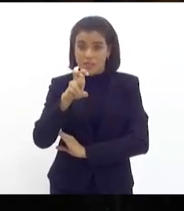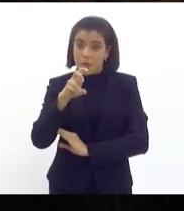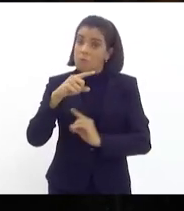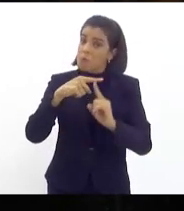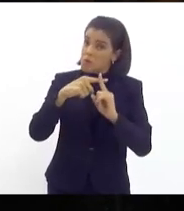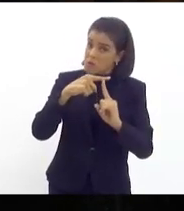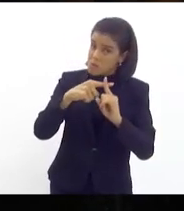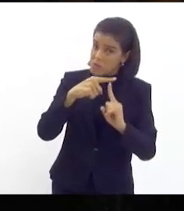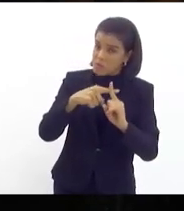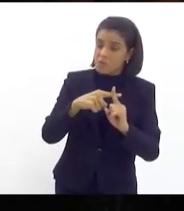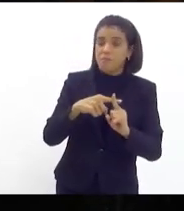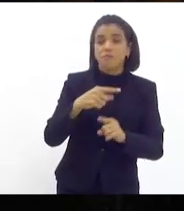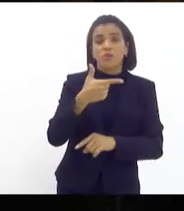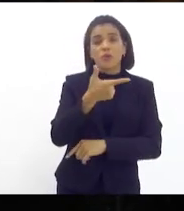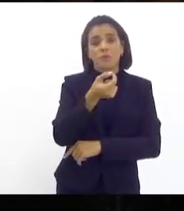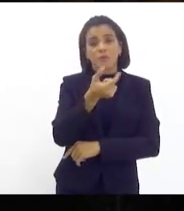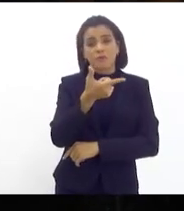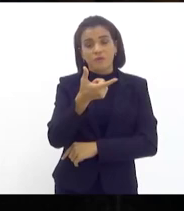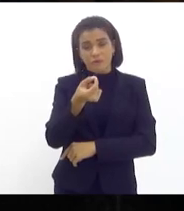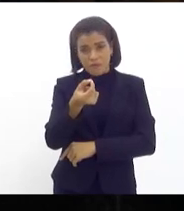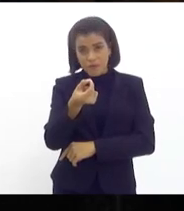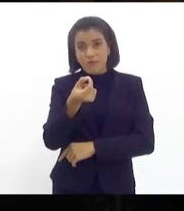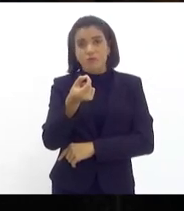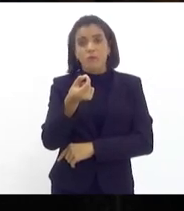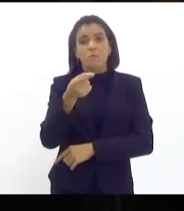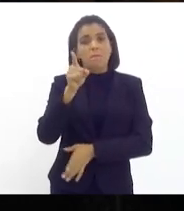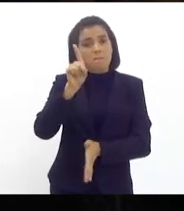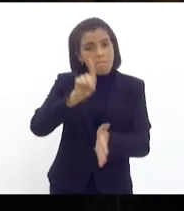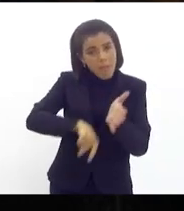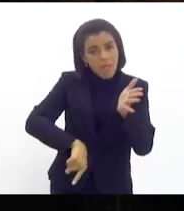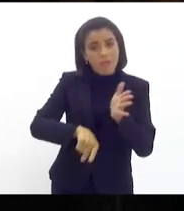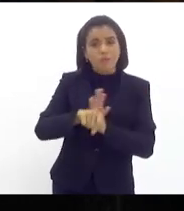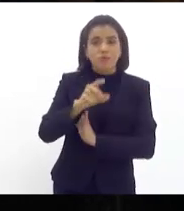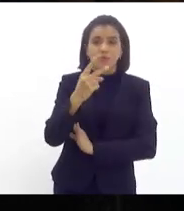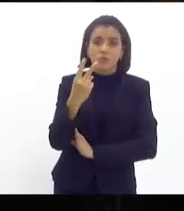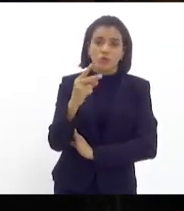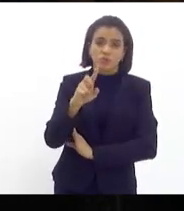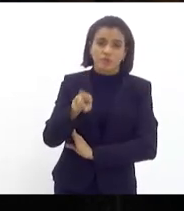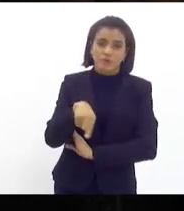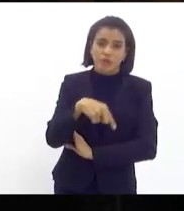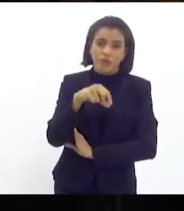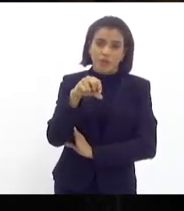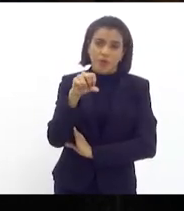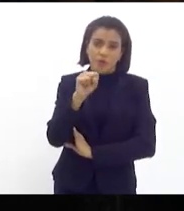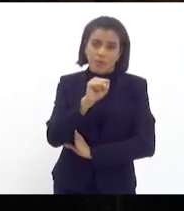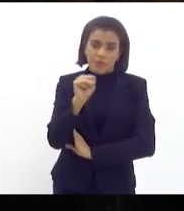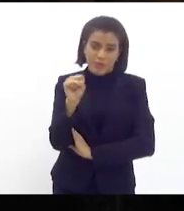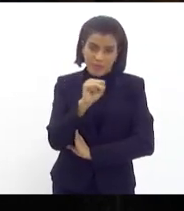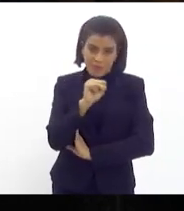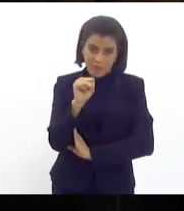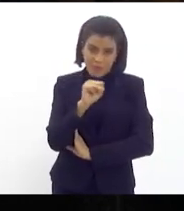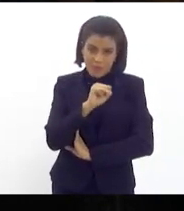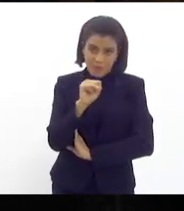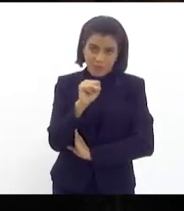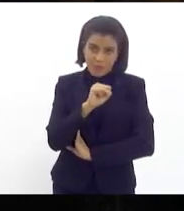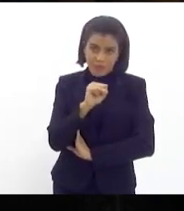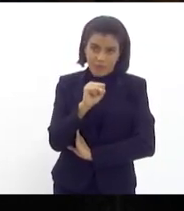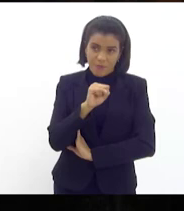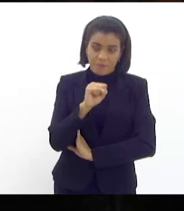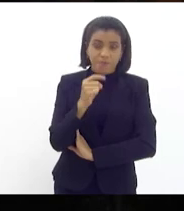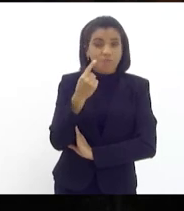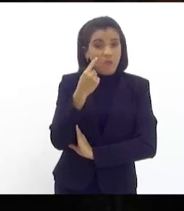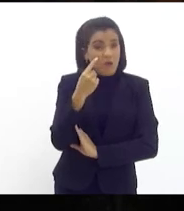em 2020 menos 2,88 Então veja